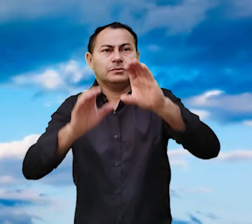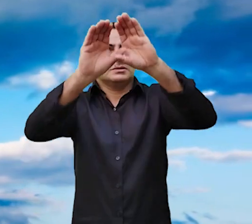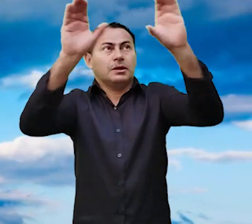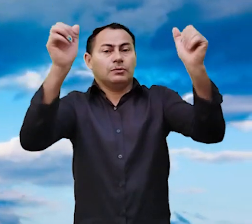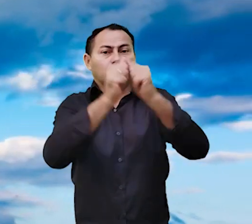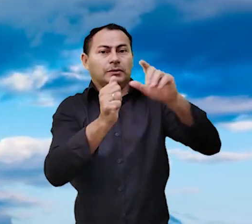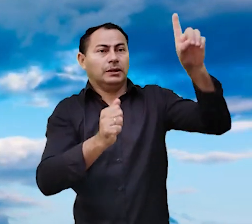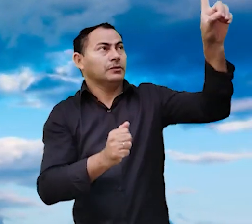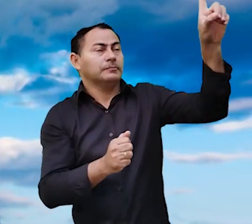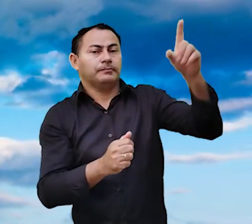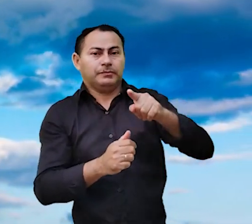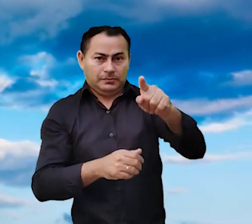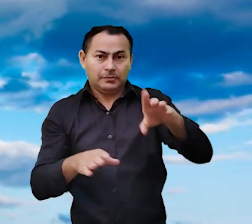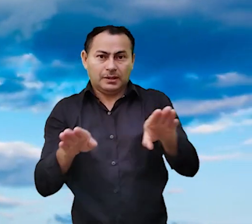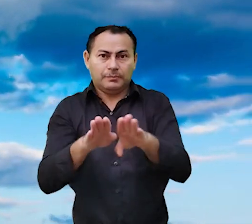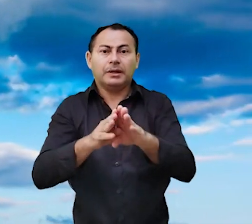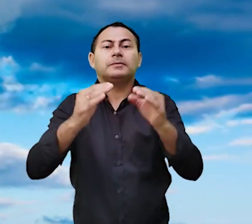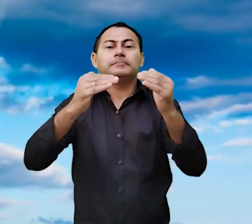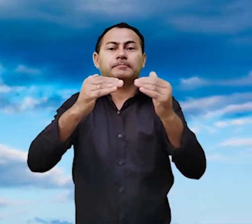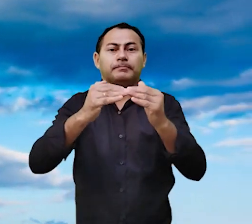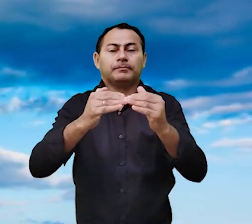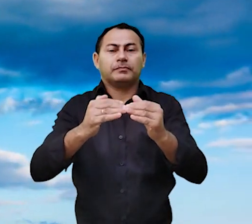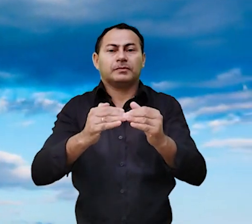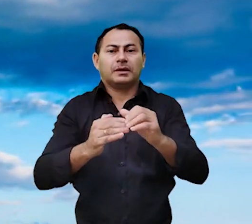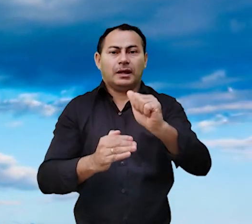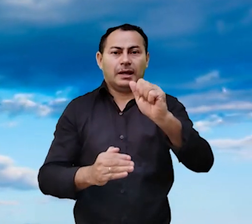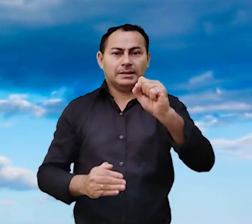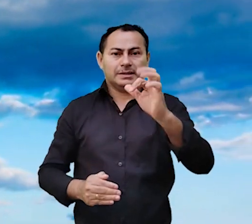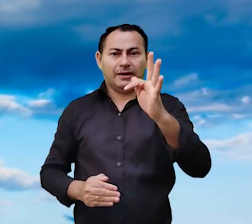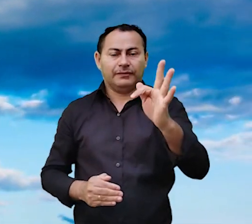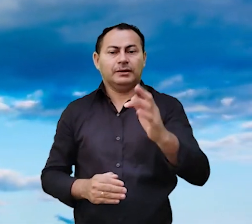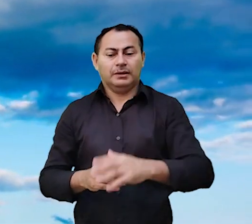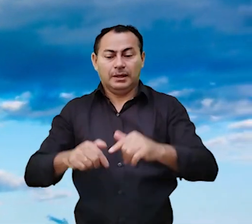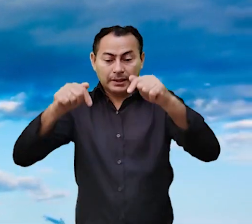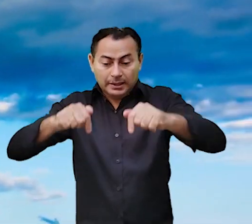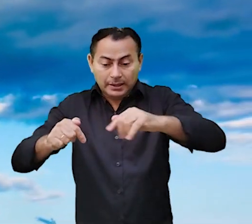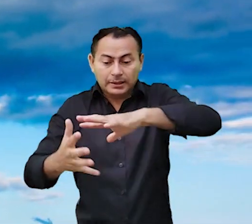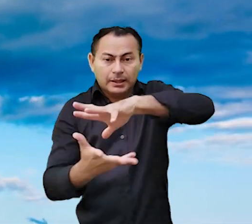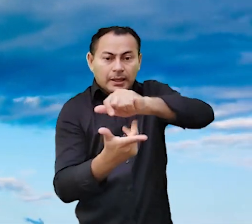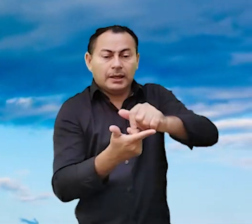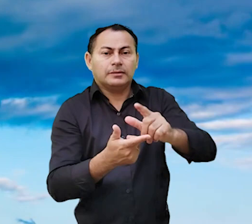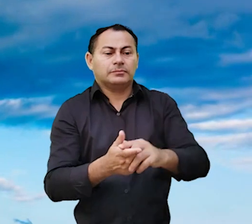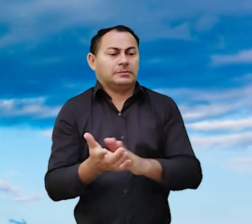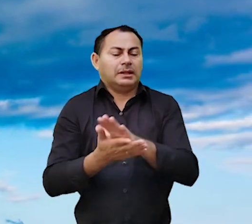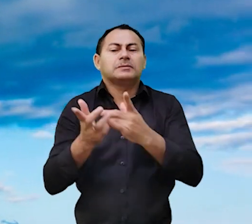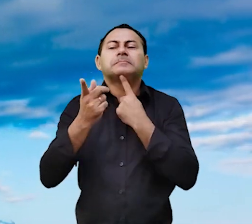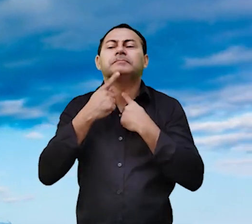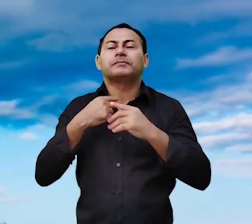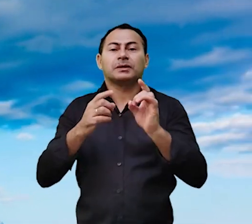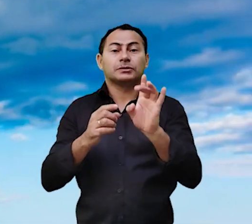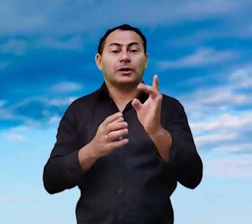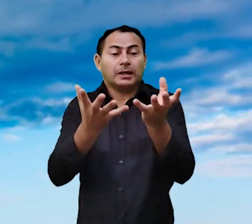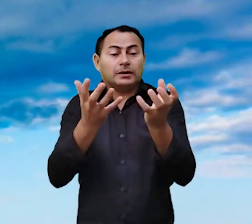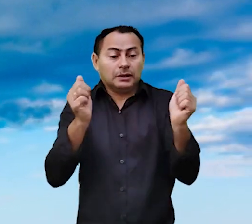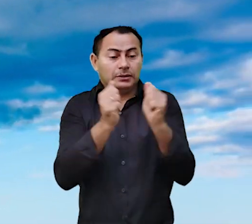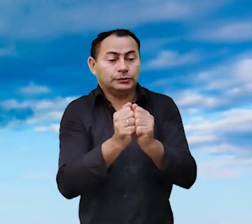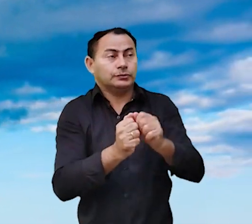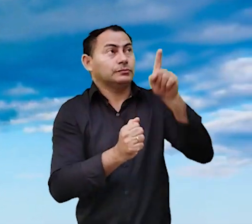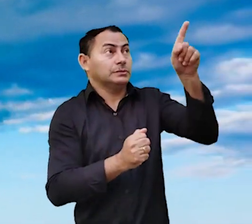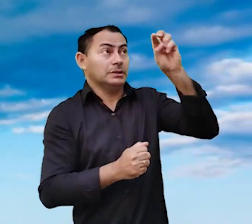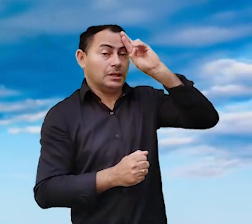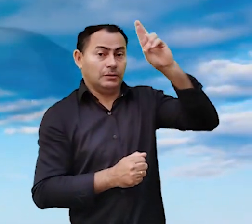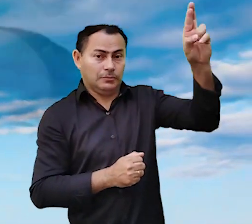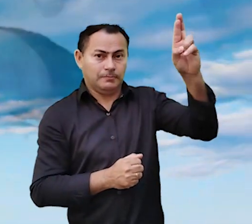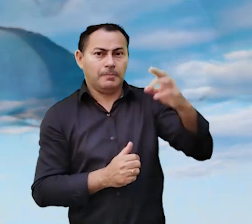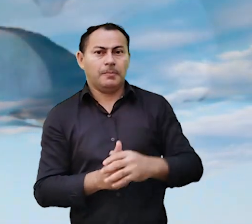no céu com Deus? Você também concordará com Asaf dizendo, na terra, nada mais desejo além de estar junto a ti,